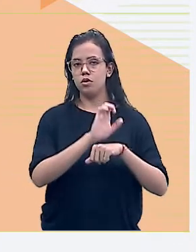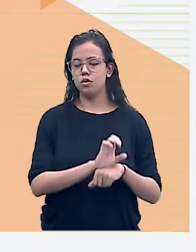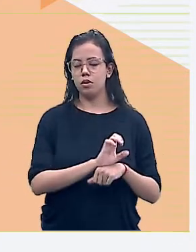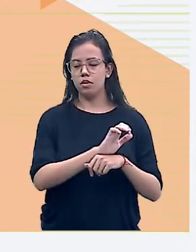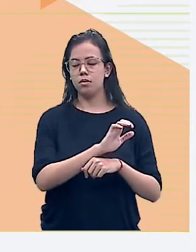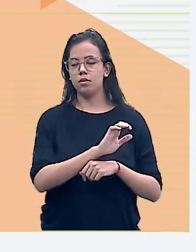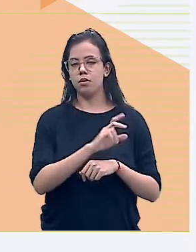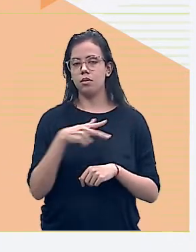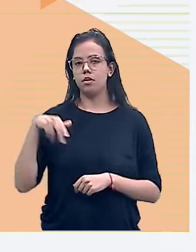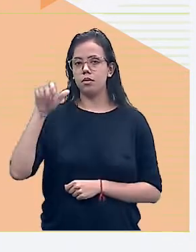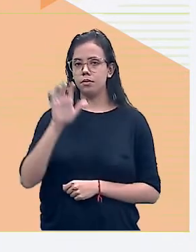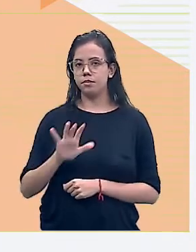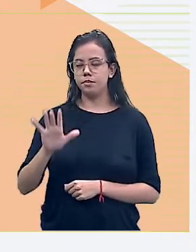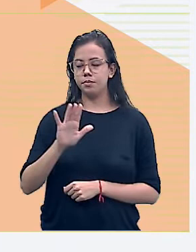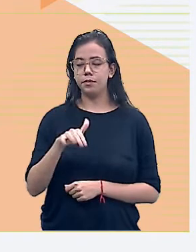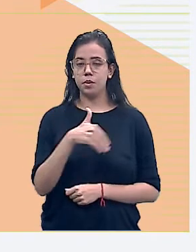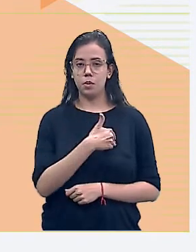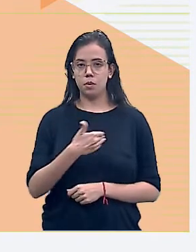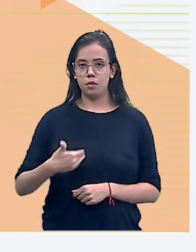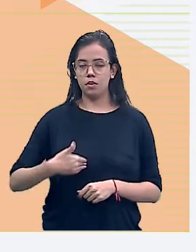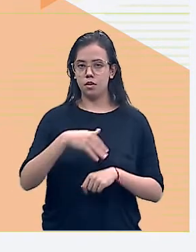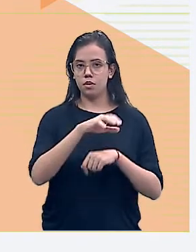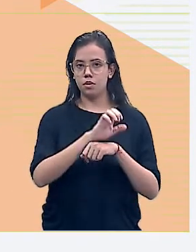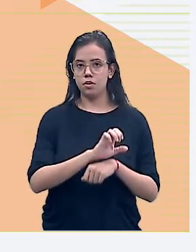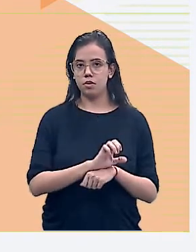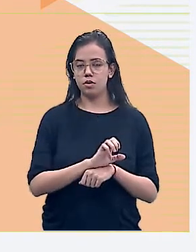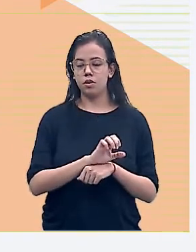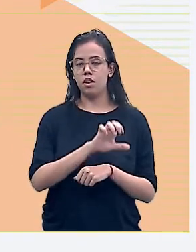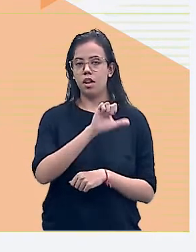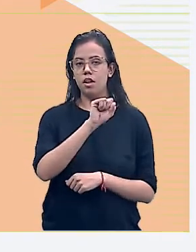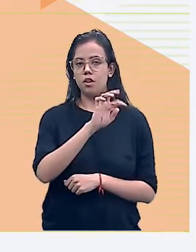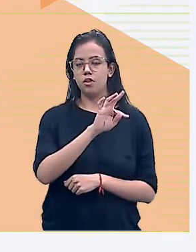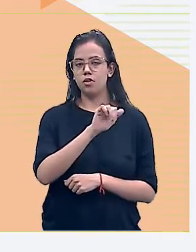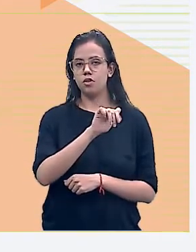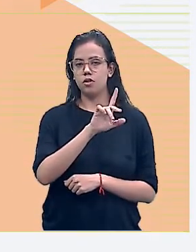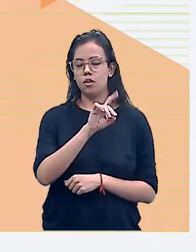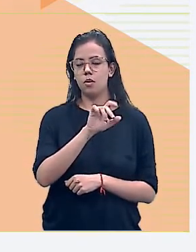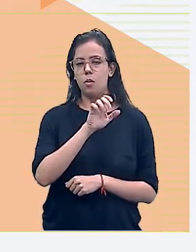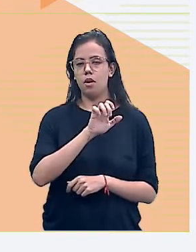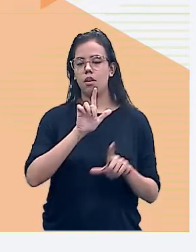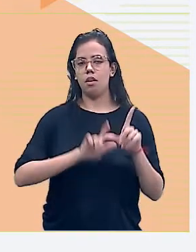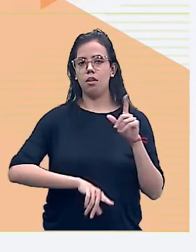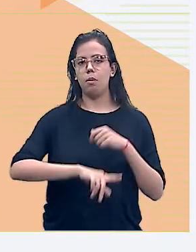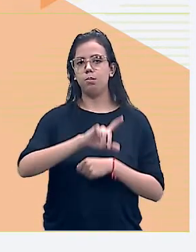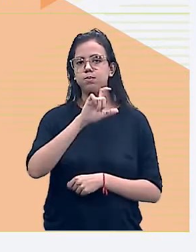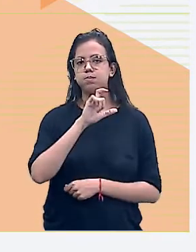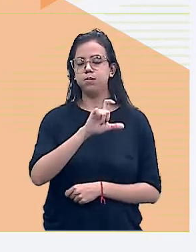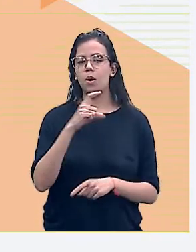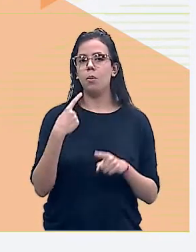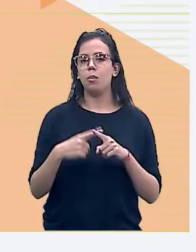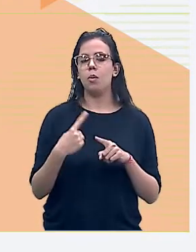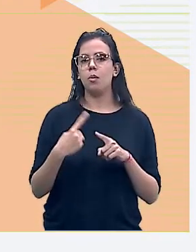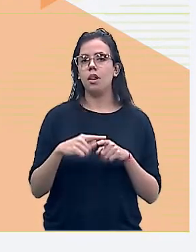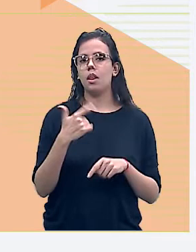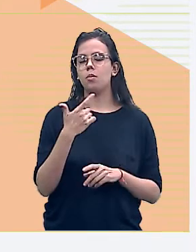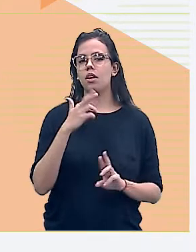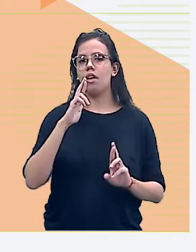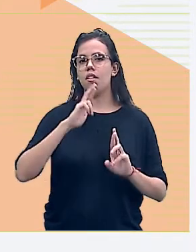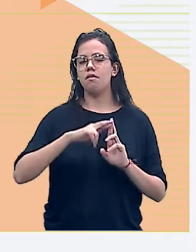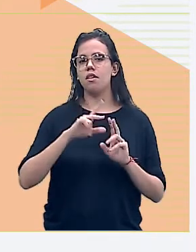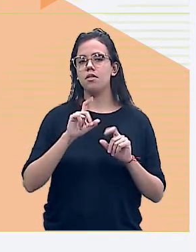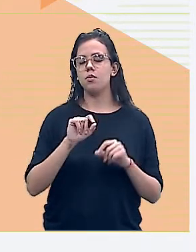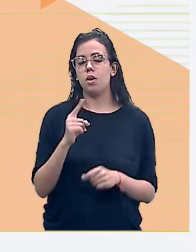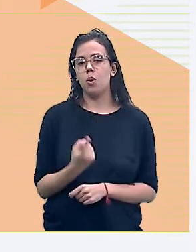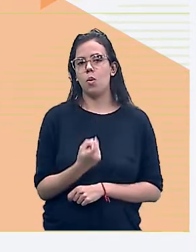o estado como vocês sabem detalhe estado com e maiúsculo porque estado com e maiúsculo porque eu não estou me referindo a